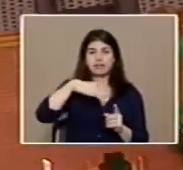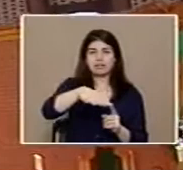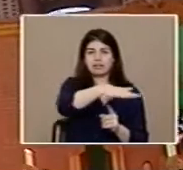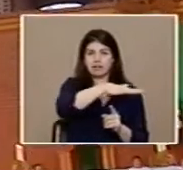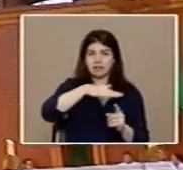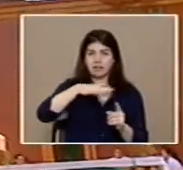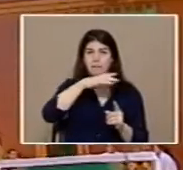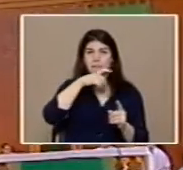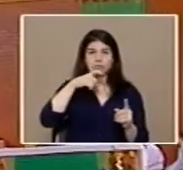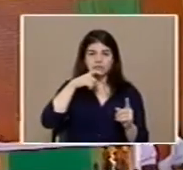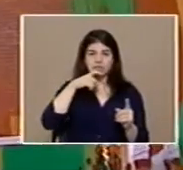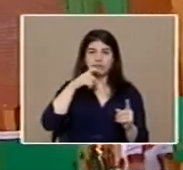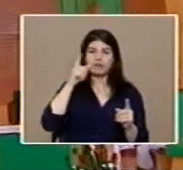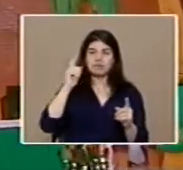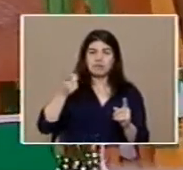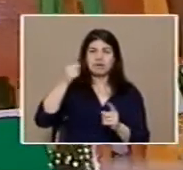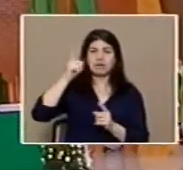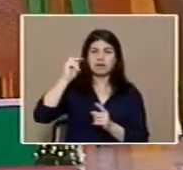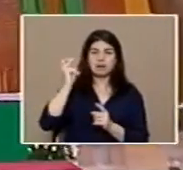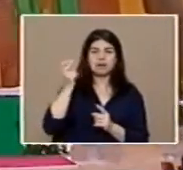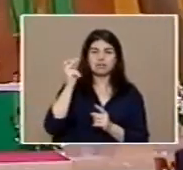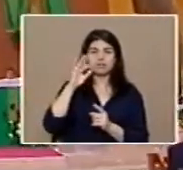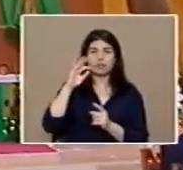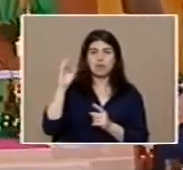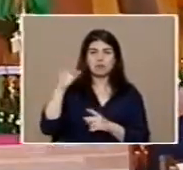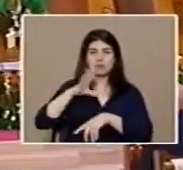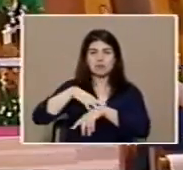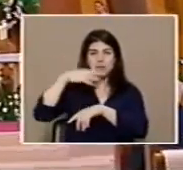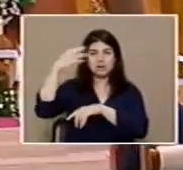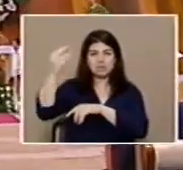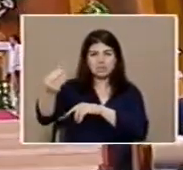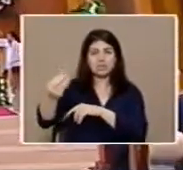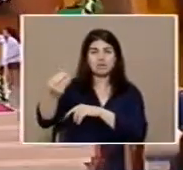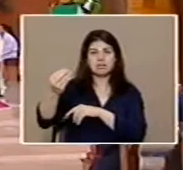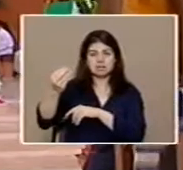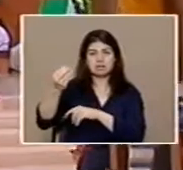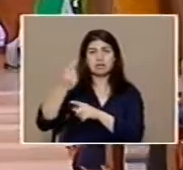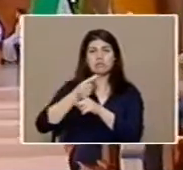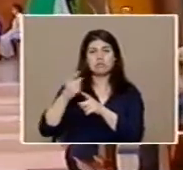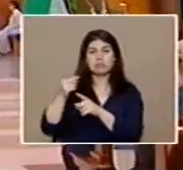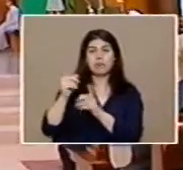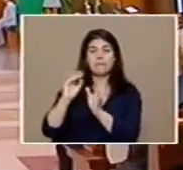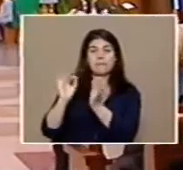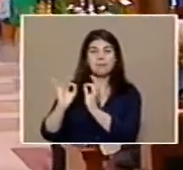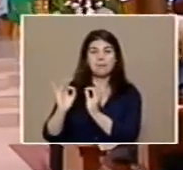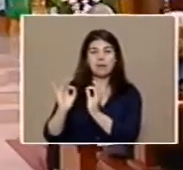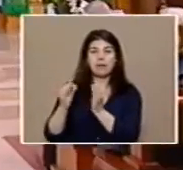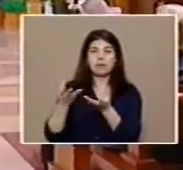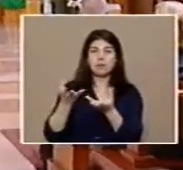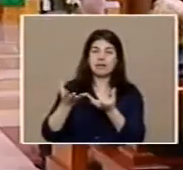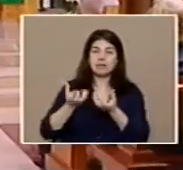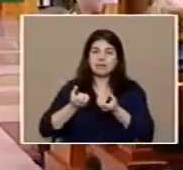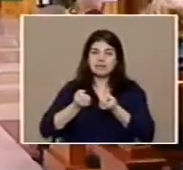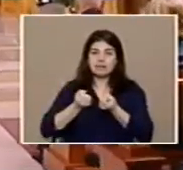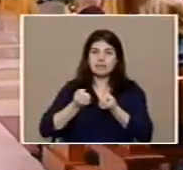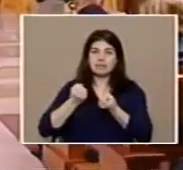errante mais 40 anos pelo Deserto porque ainda não estavam preparados para acolher a vontade de Deus